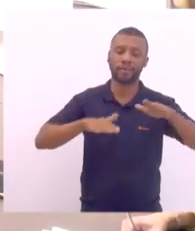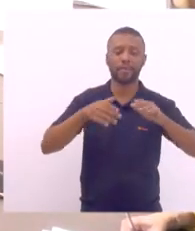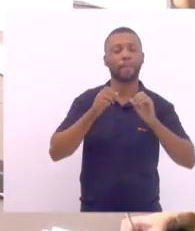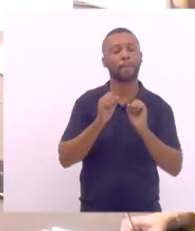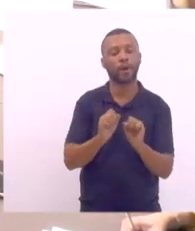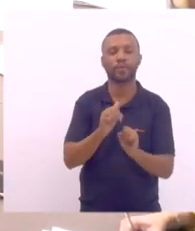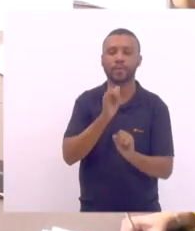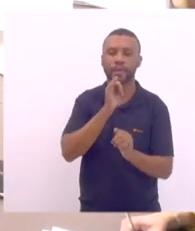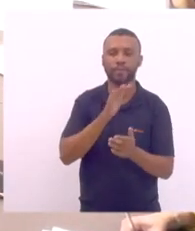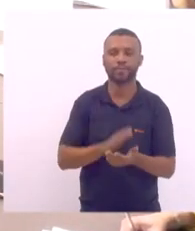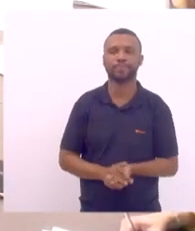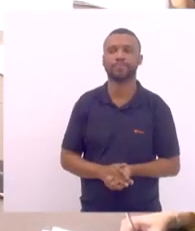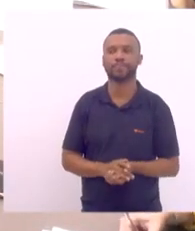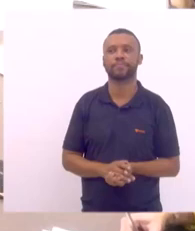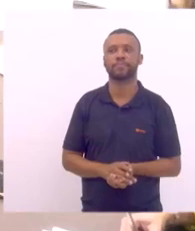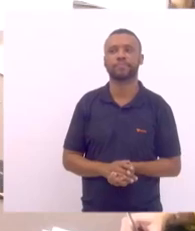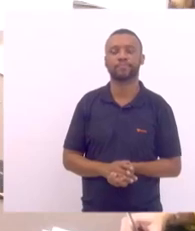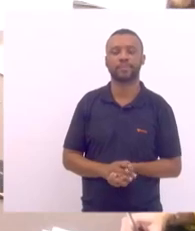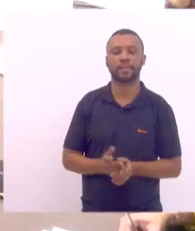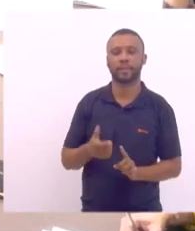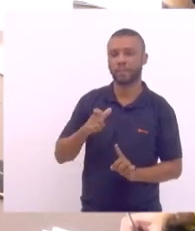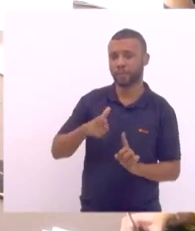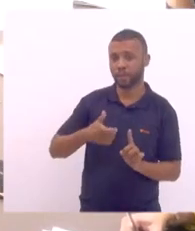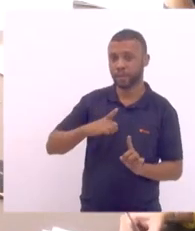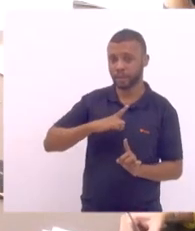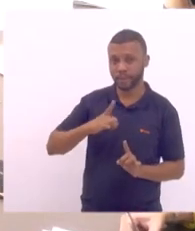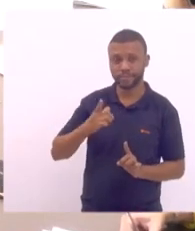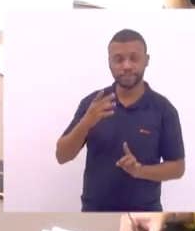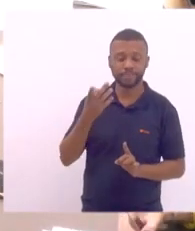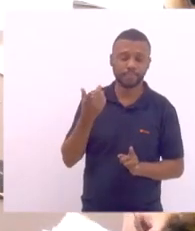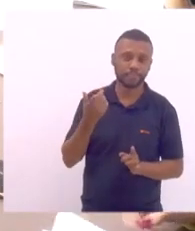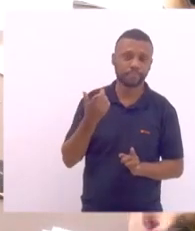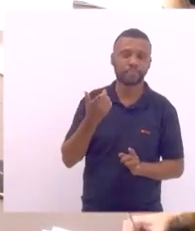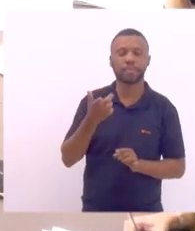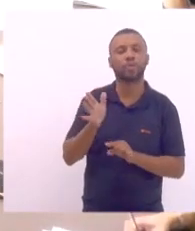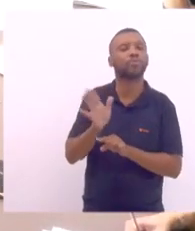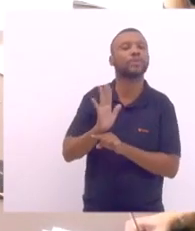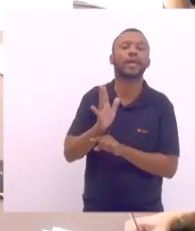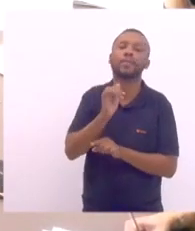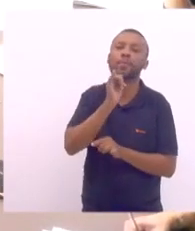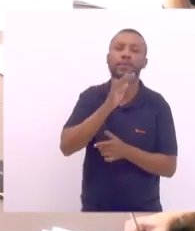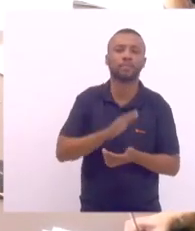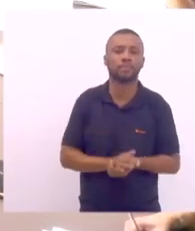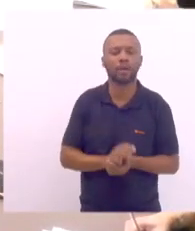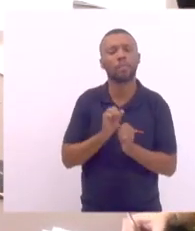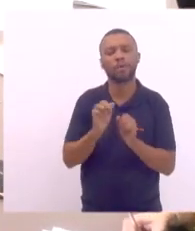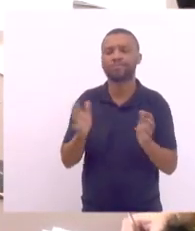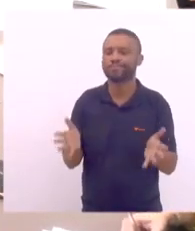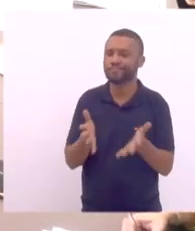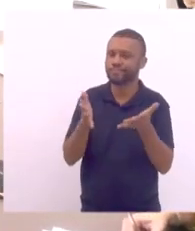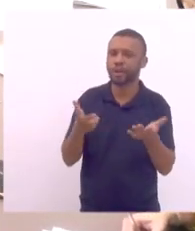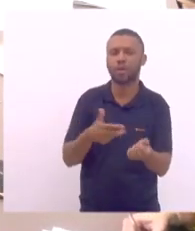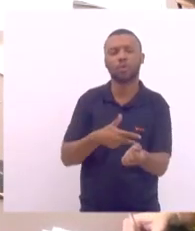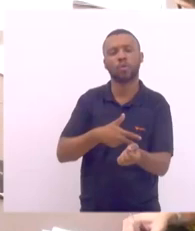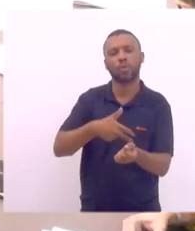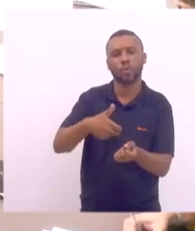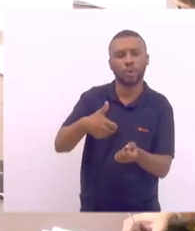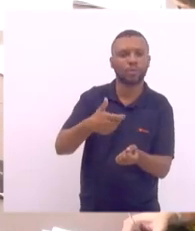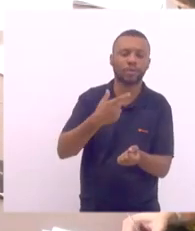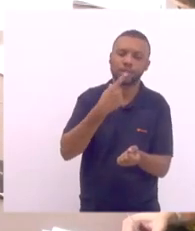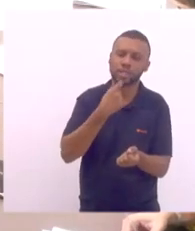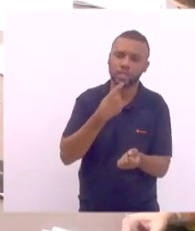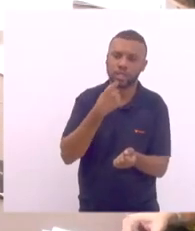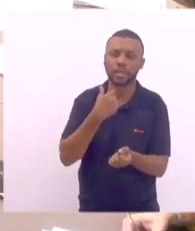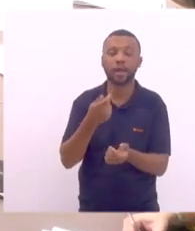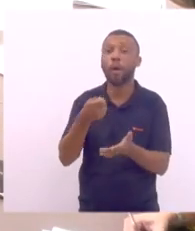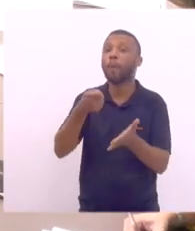para quem está fazendo, para quem tem um cinema, sim, ele poderá incentivar doadores de sangue. Aí não é